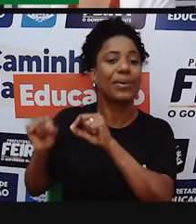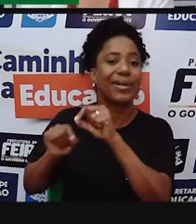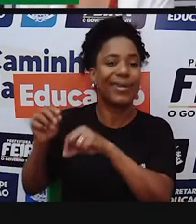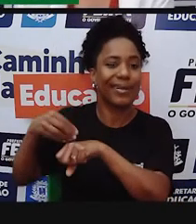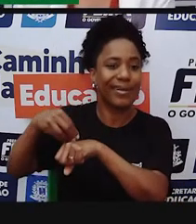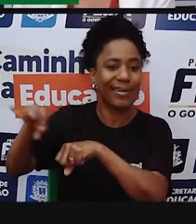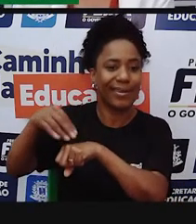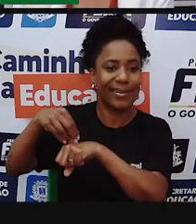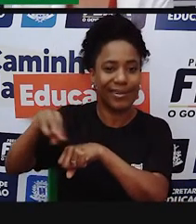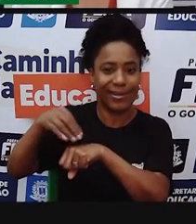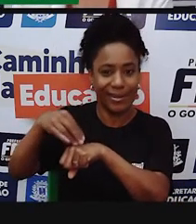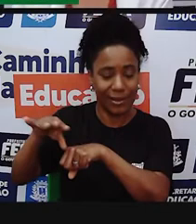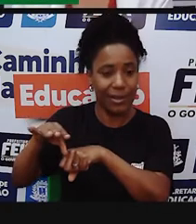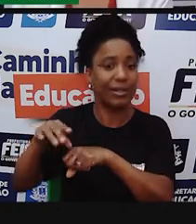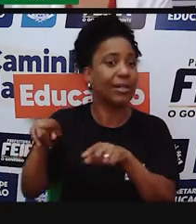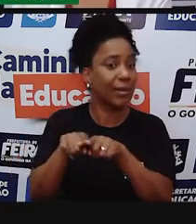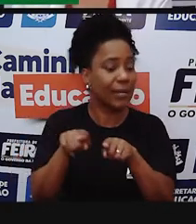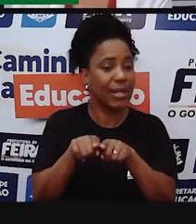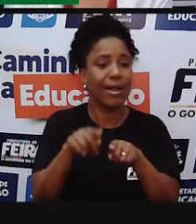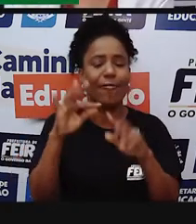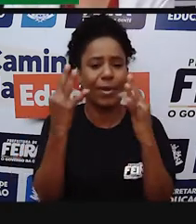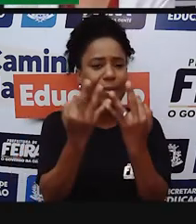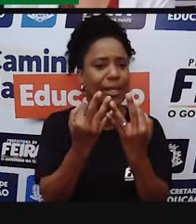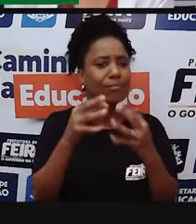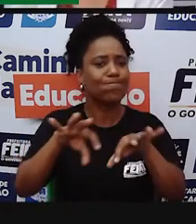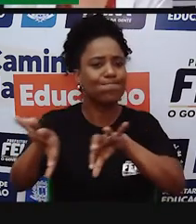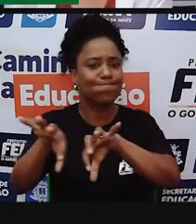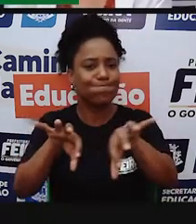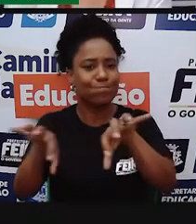composição EA divisão familiar ok